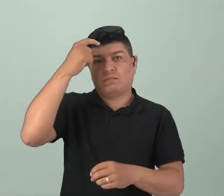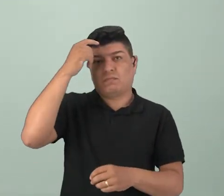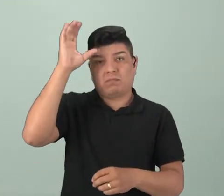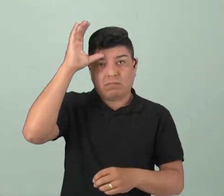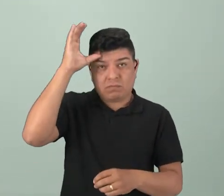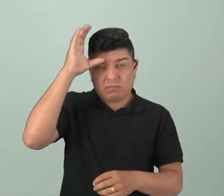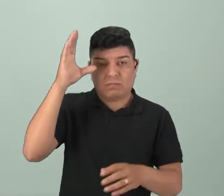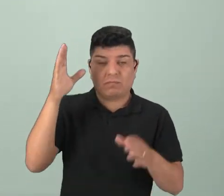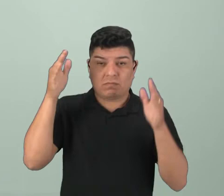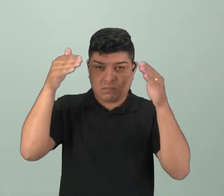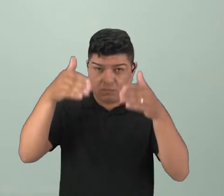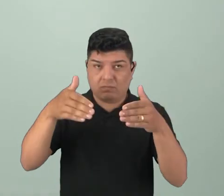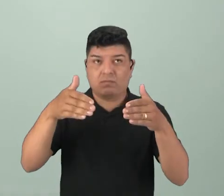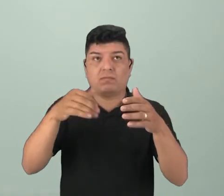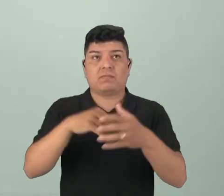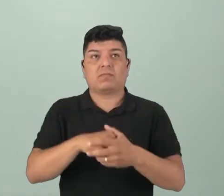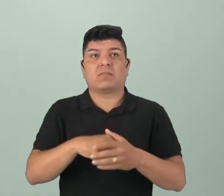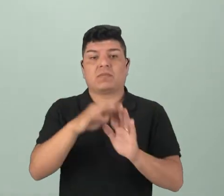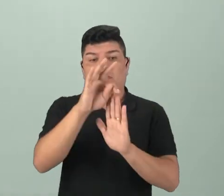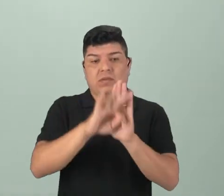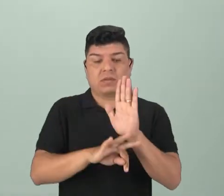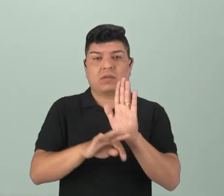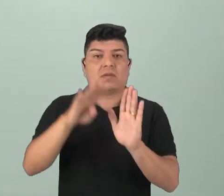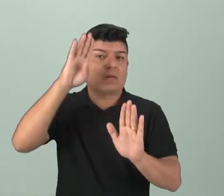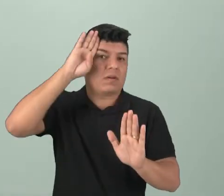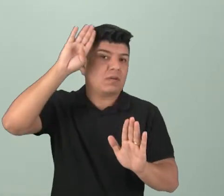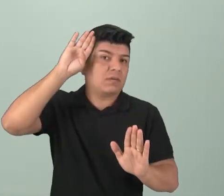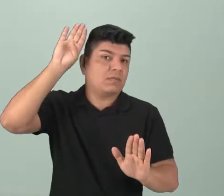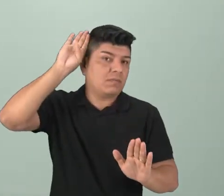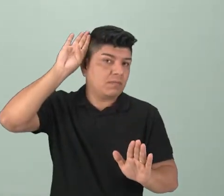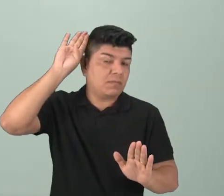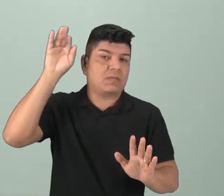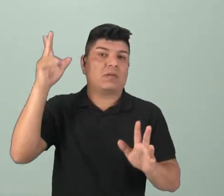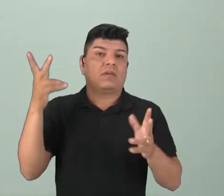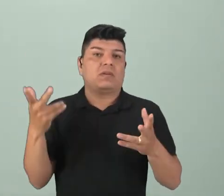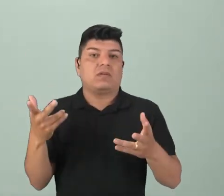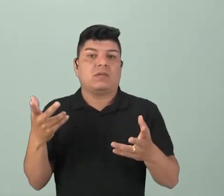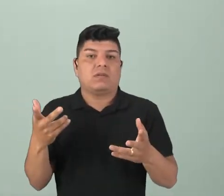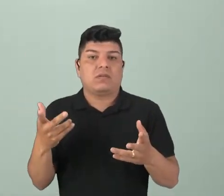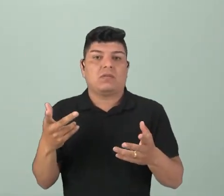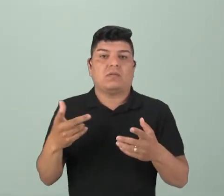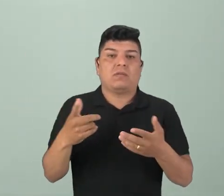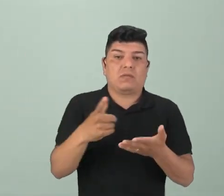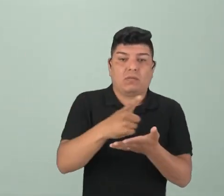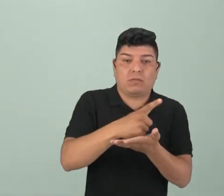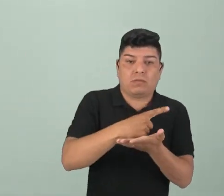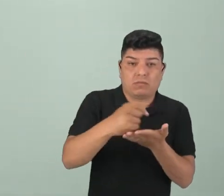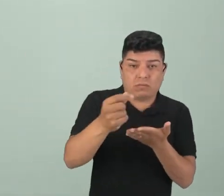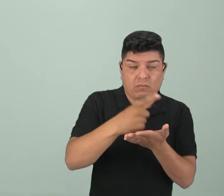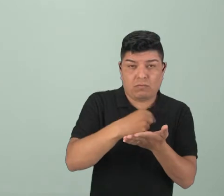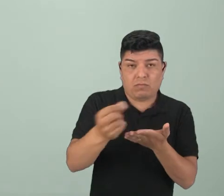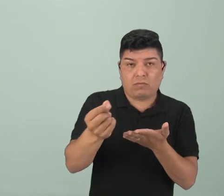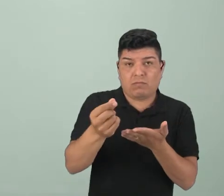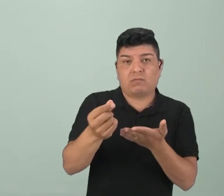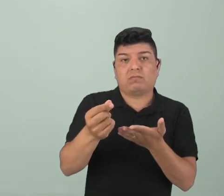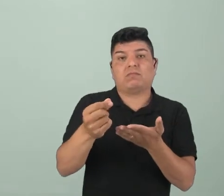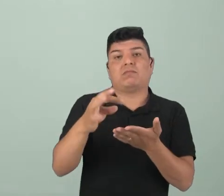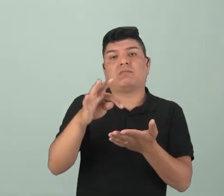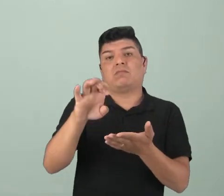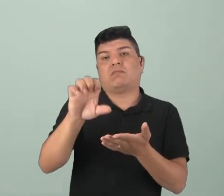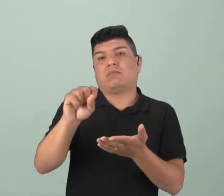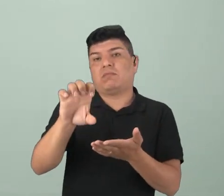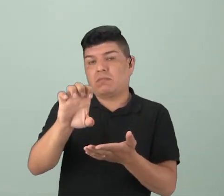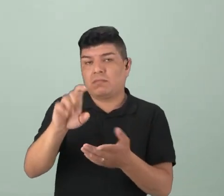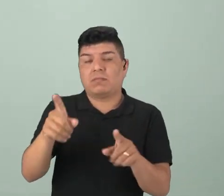cima disso. Se for textos acadêmicos, né, um artigo, tá, uma tese, algo